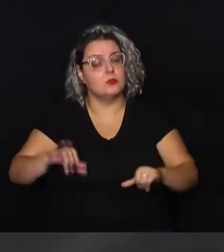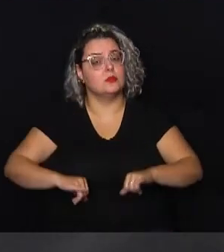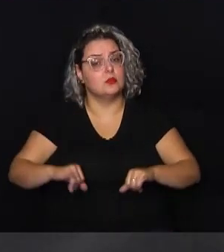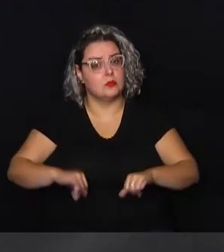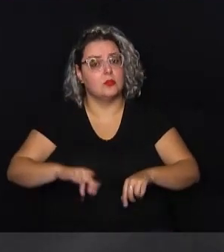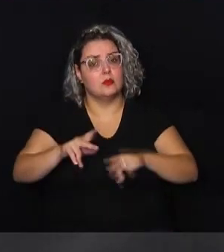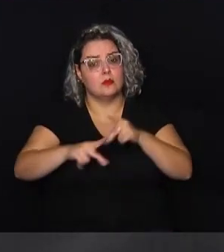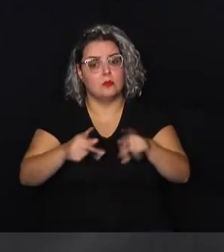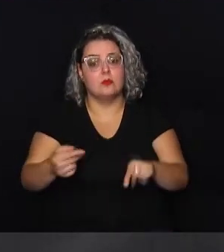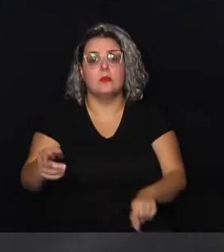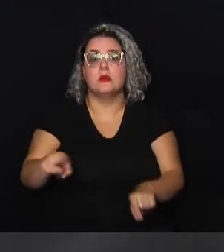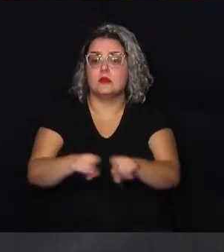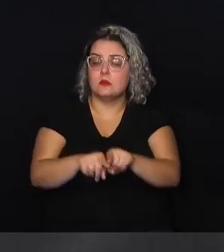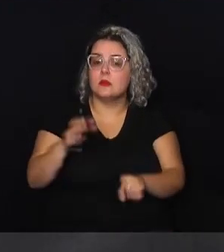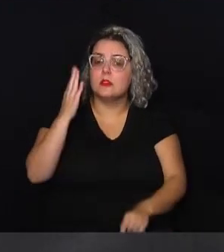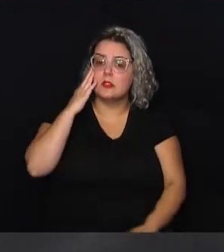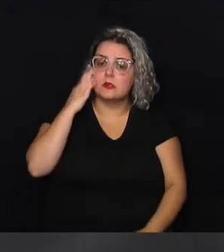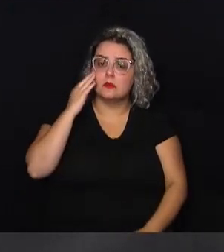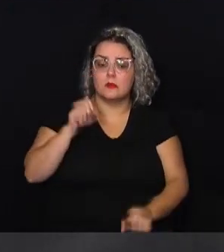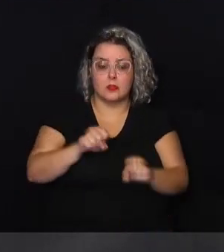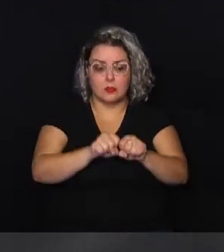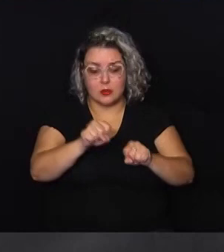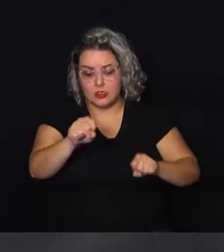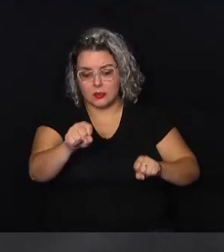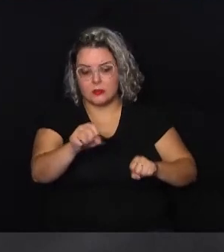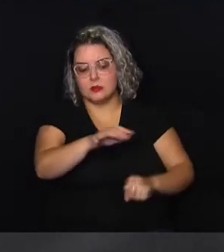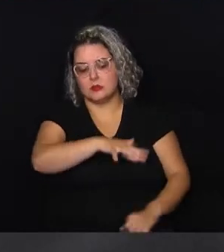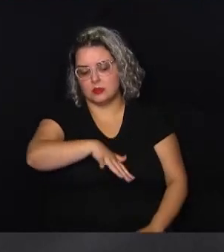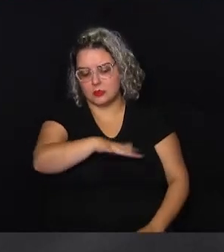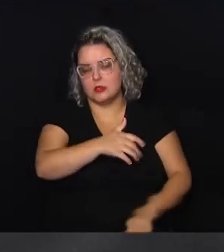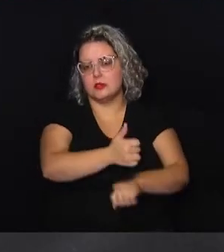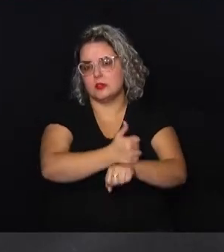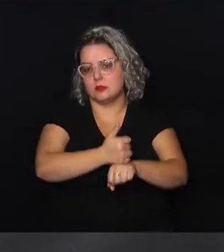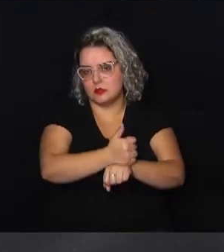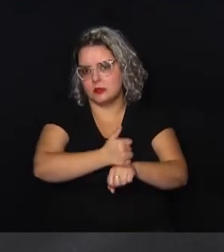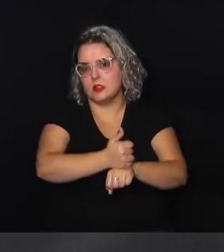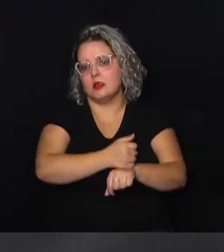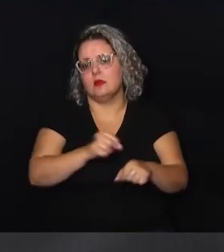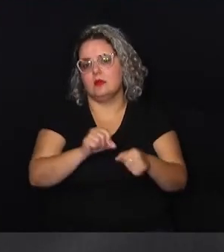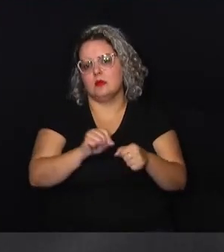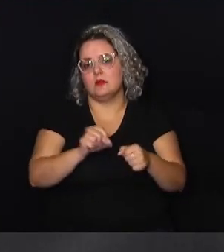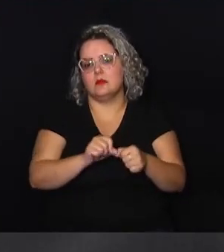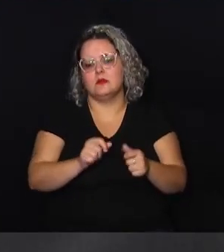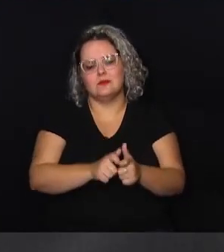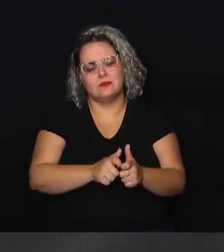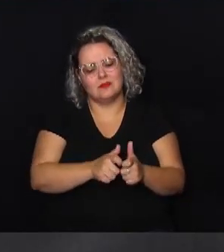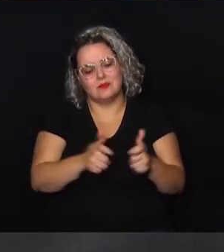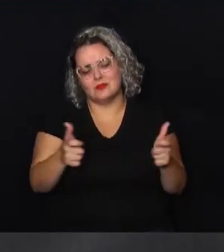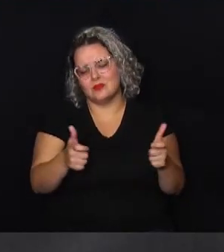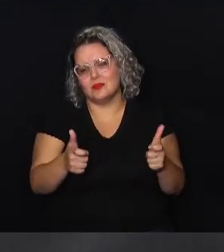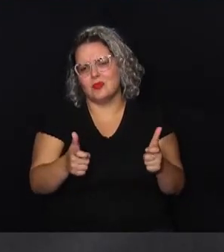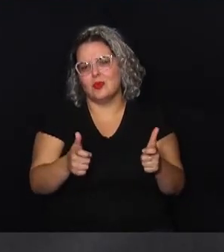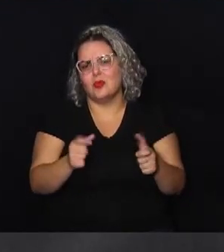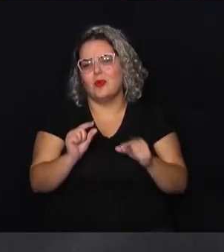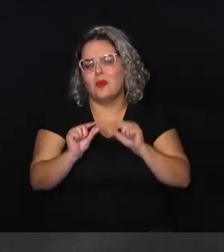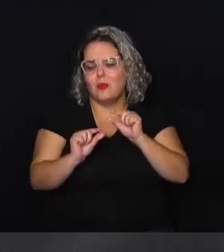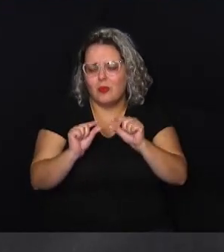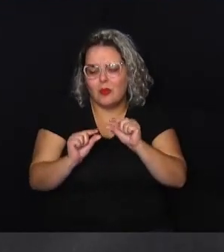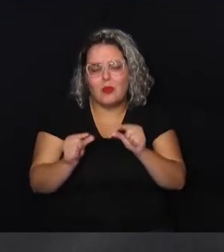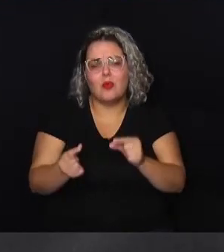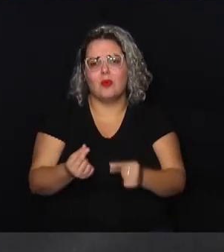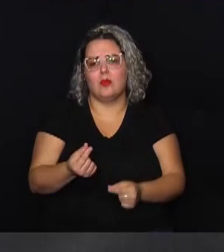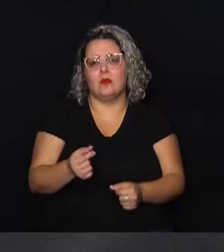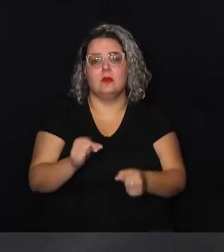mas eu sei também o heroísmo desses profissionais que fizeram tanto com tão pouco, né? Com pouco